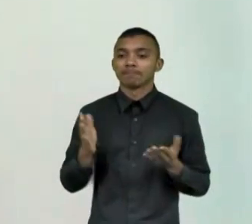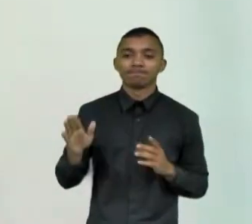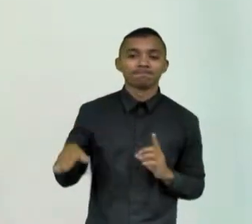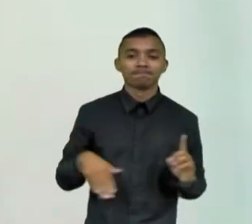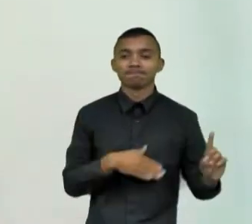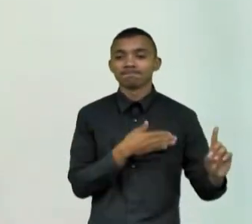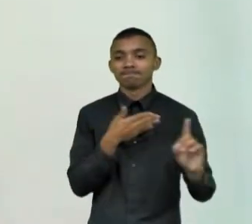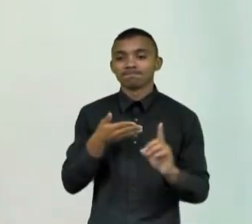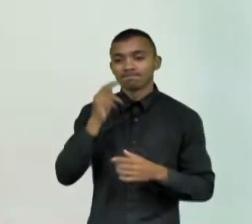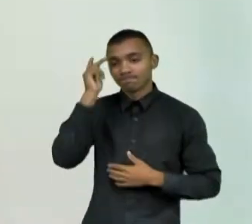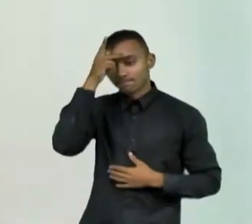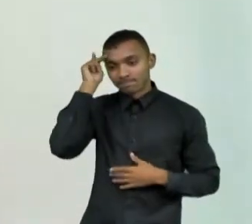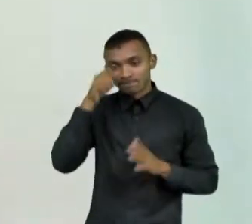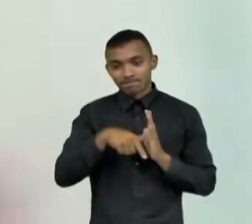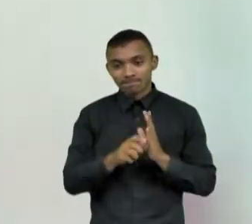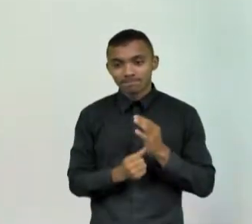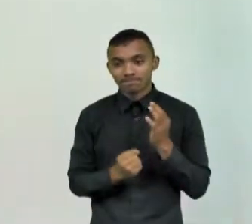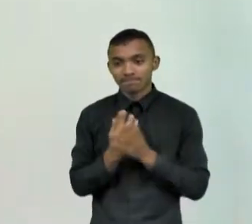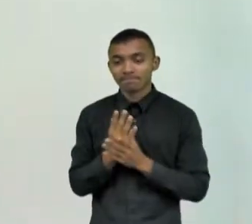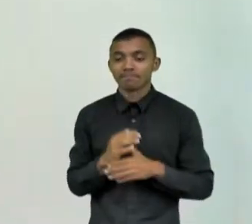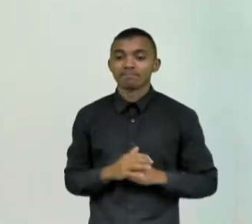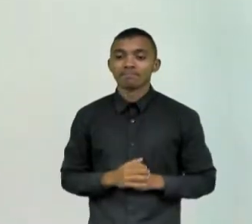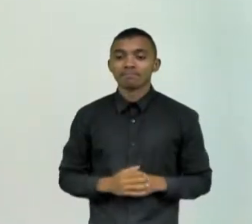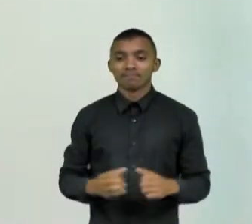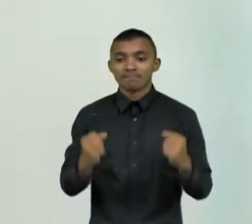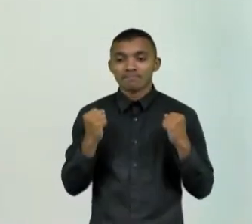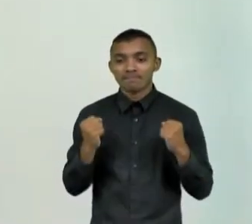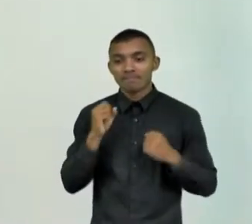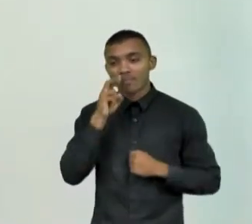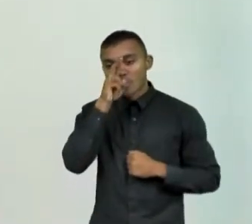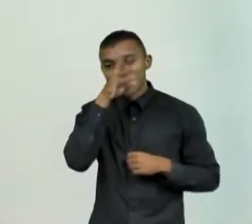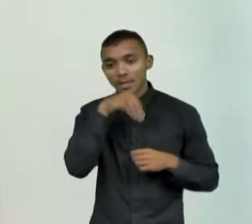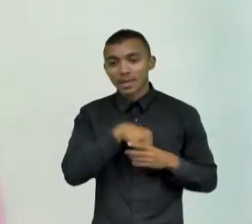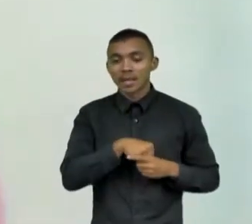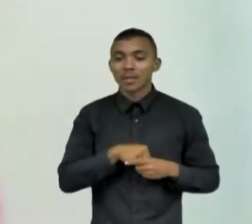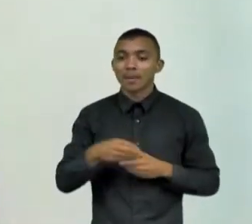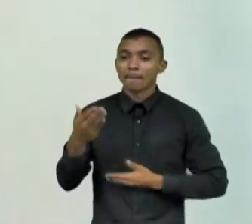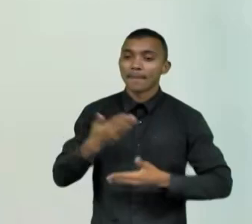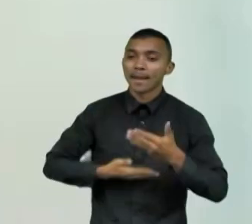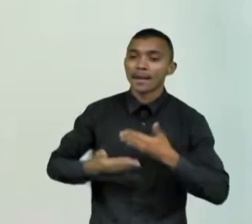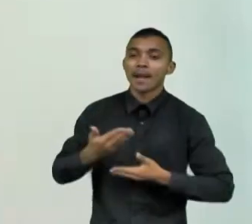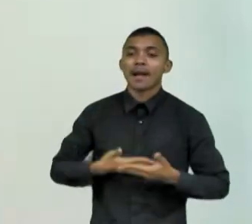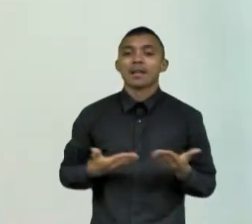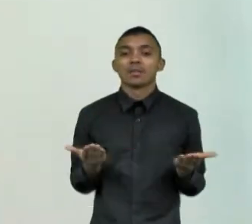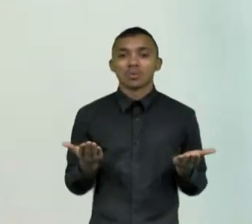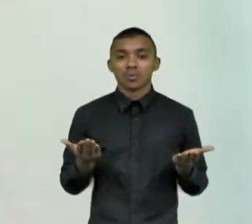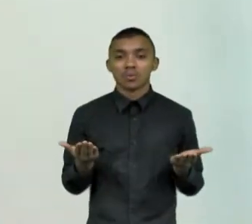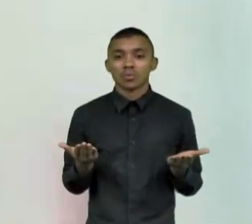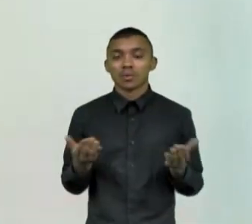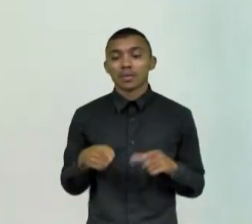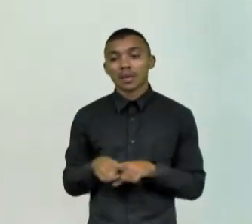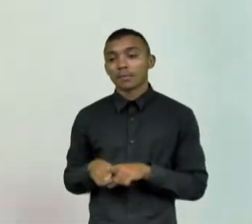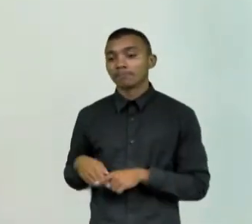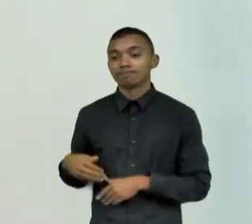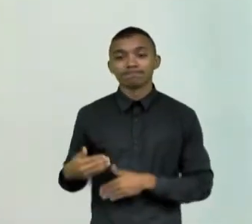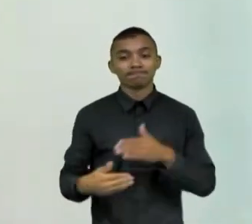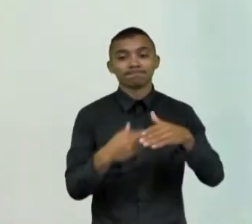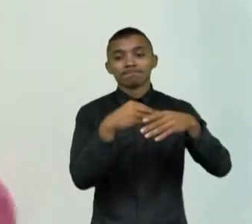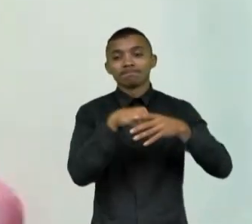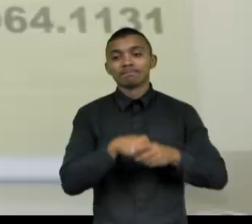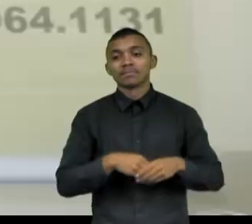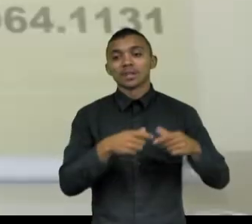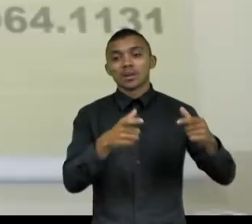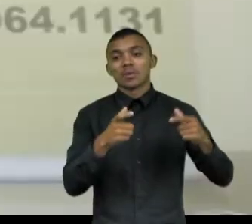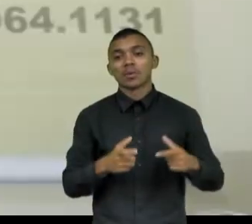está produzindo, né, fortalece o mercado, impulsiona o desenvolvimento de onde ela está sendo